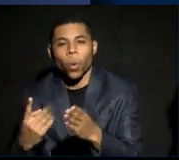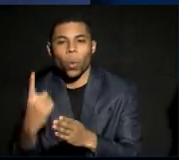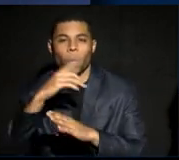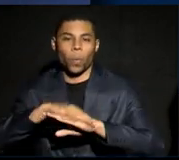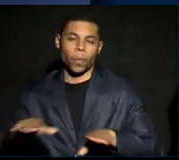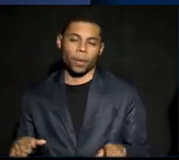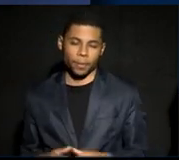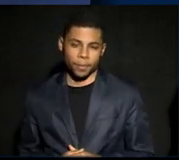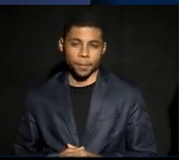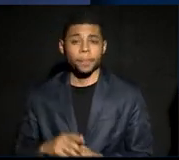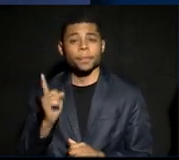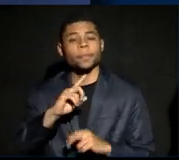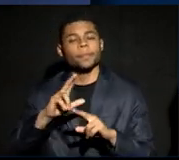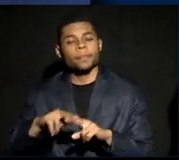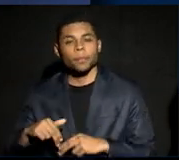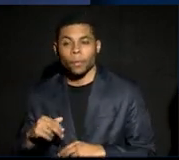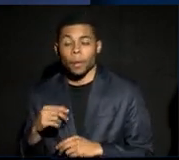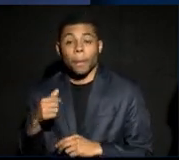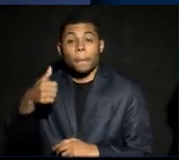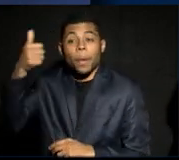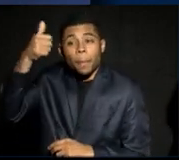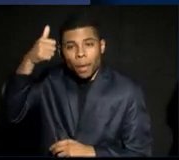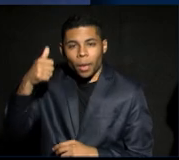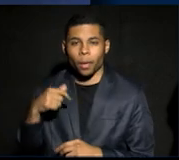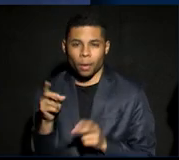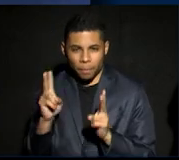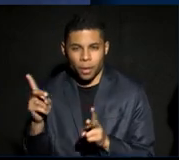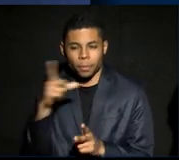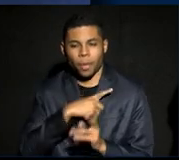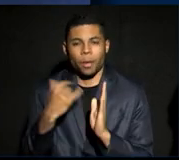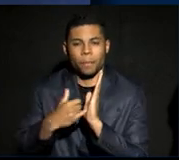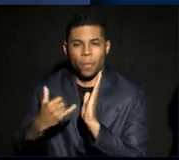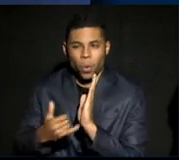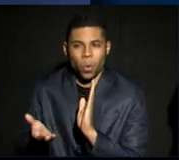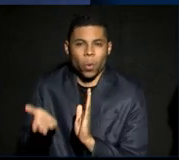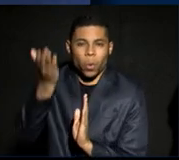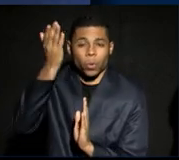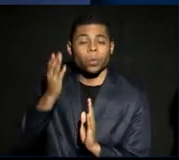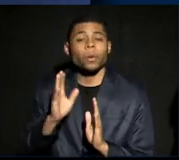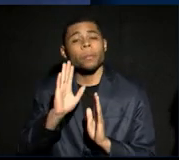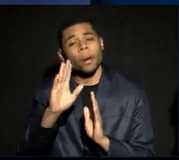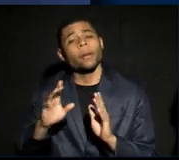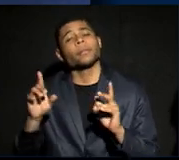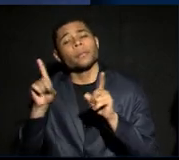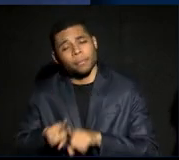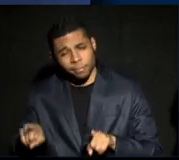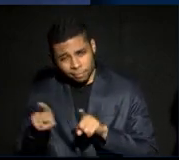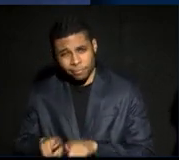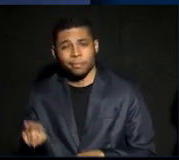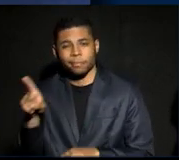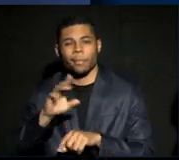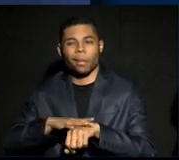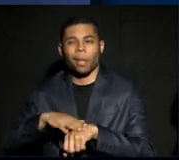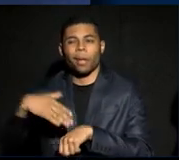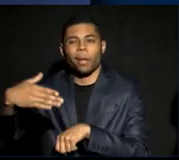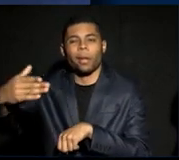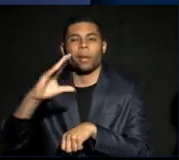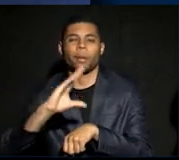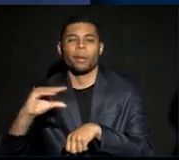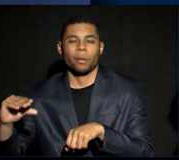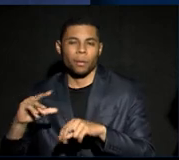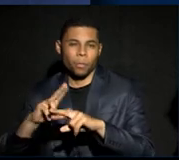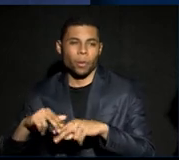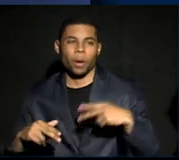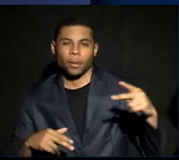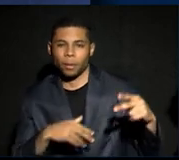efeito, não só pelo efeito primário da subida dos impostos, mas também pela ação por um tempo maior da